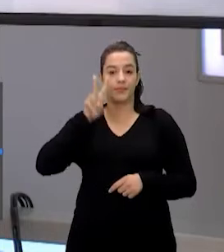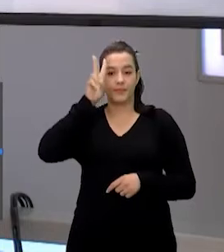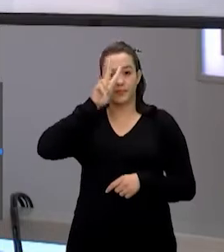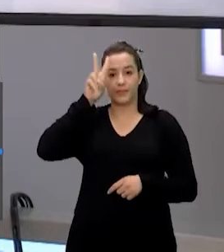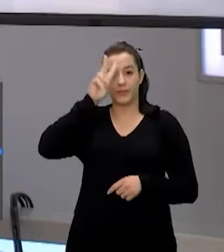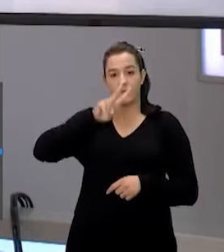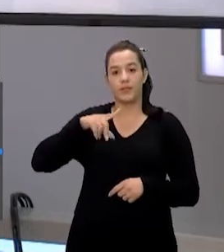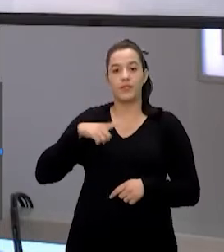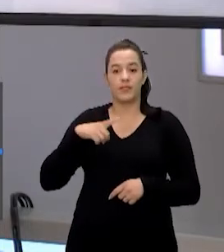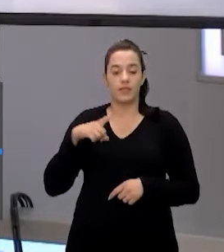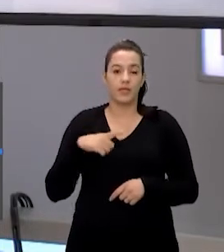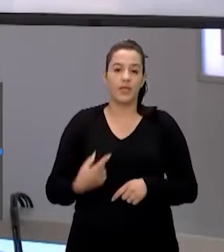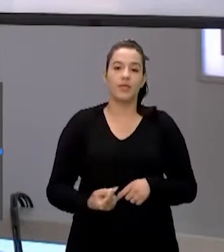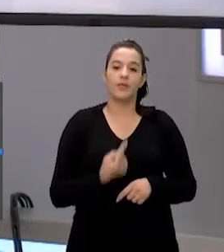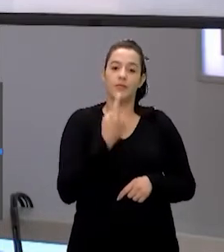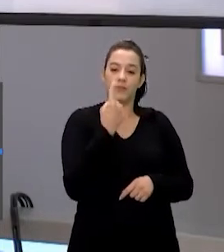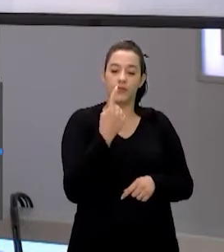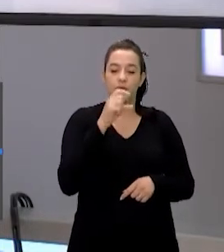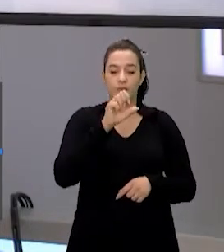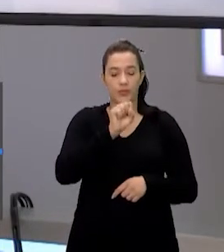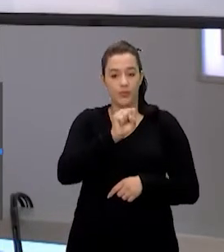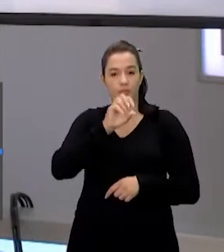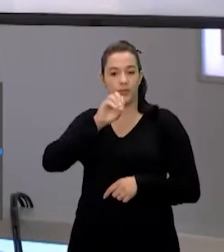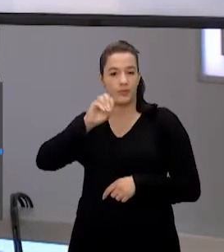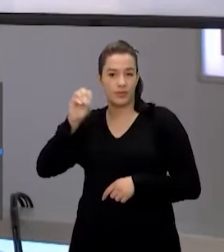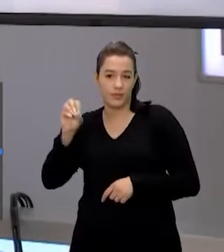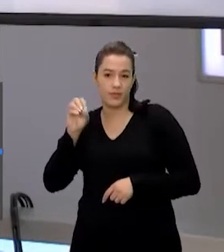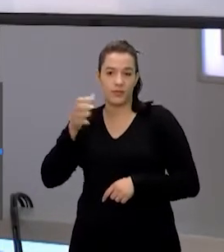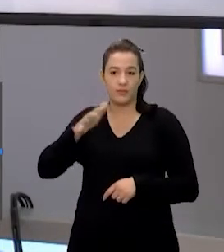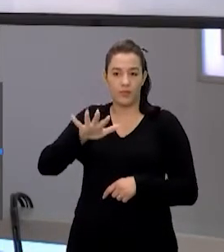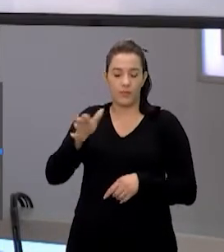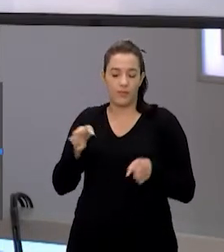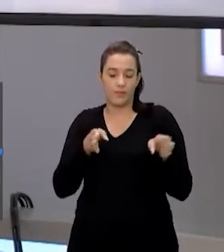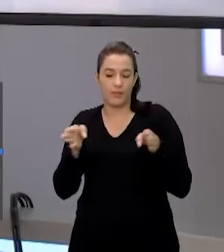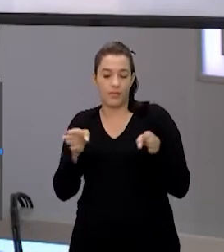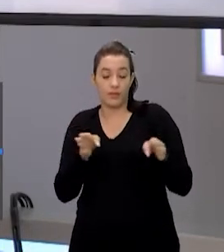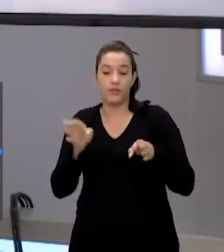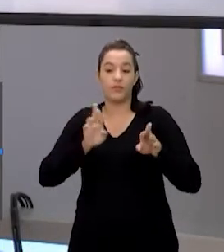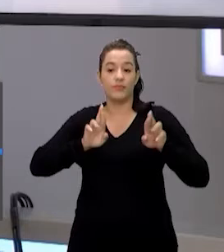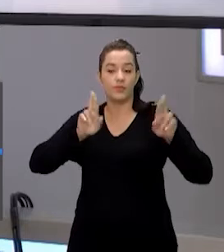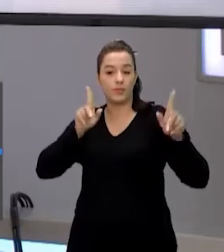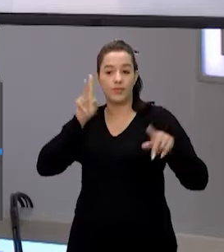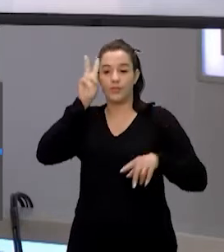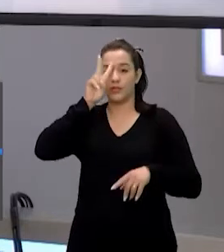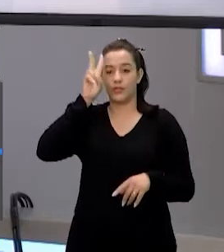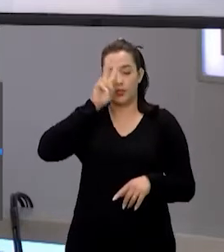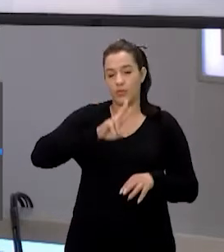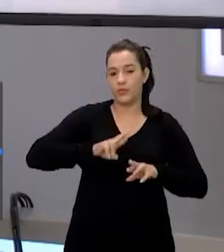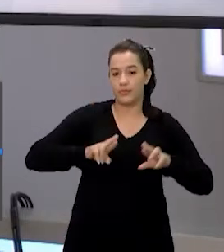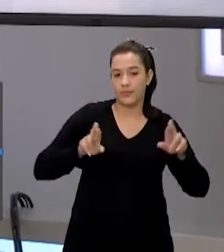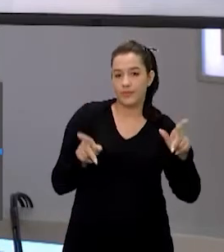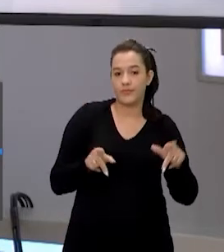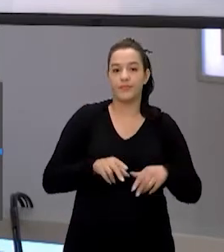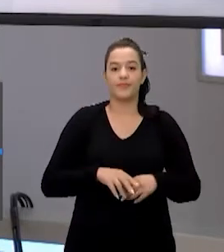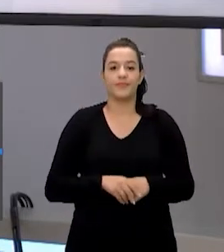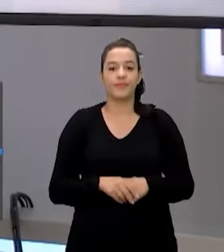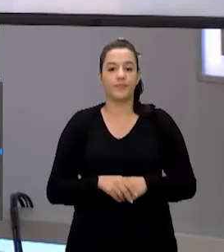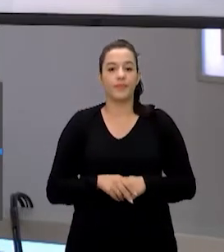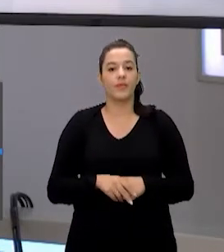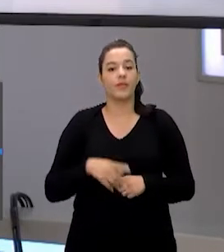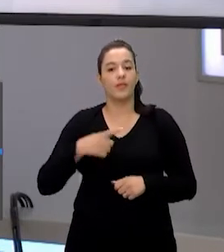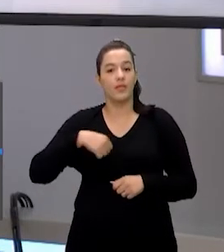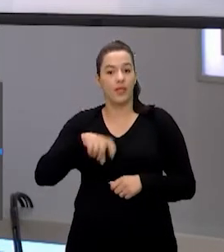de 1800 e alguma coisa, então é uma época diferente, tem uma história diferente, então